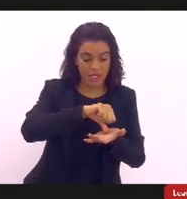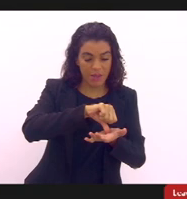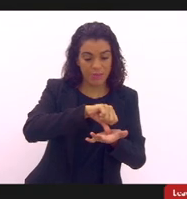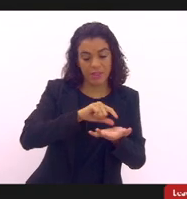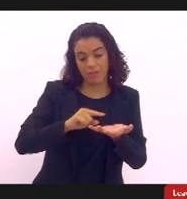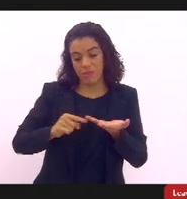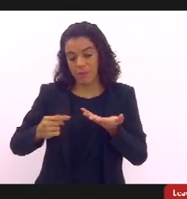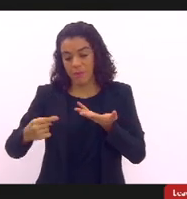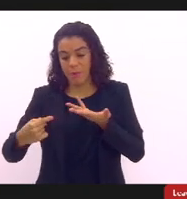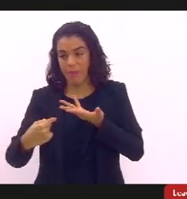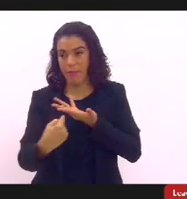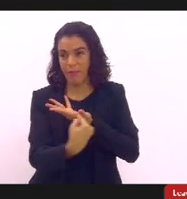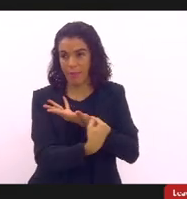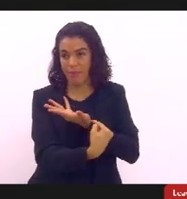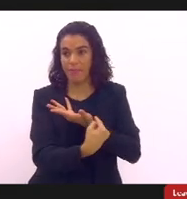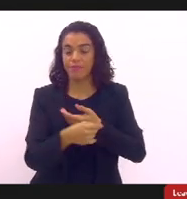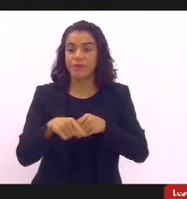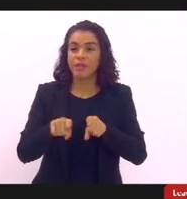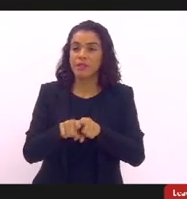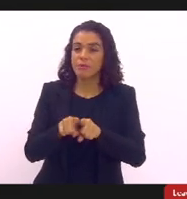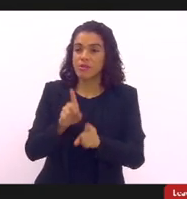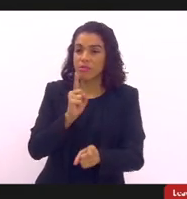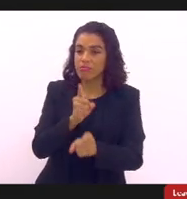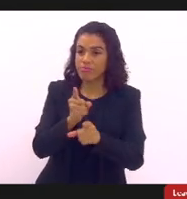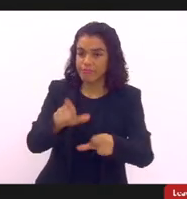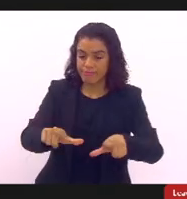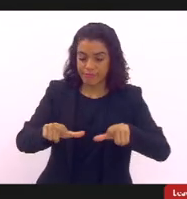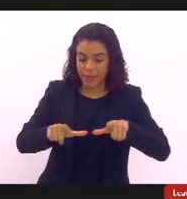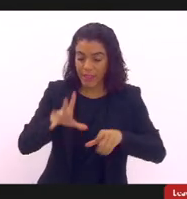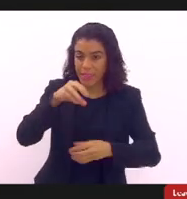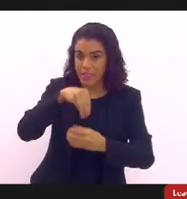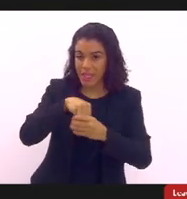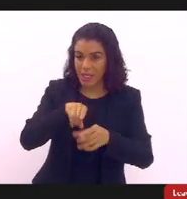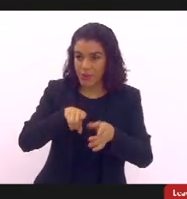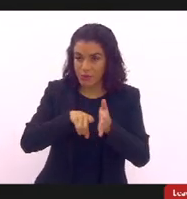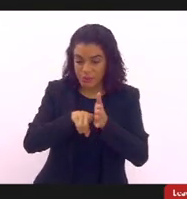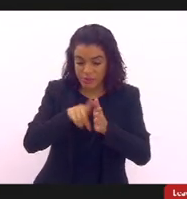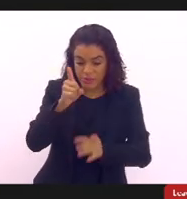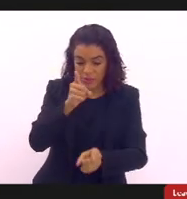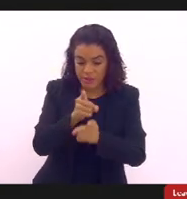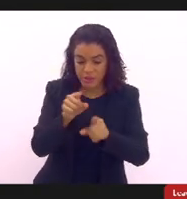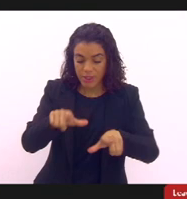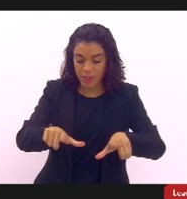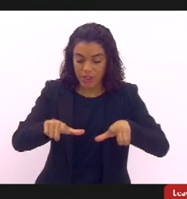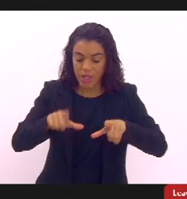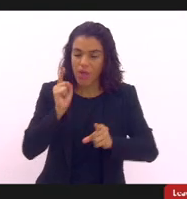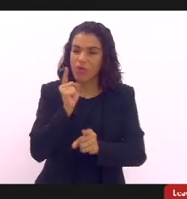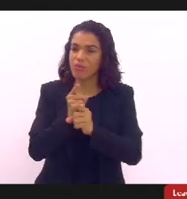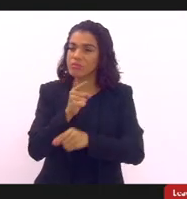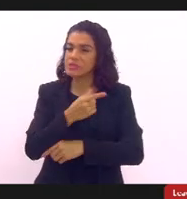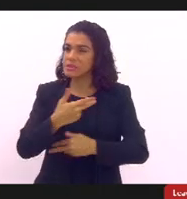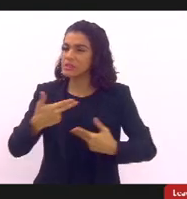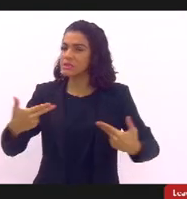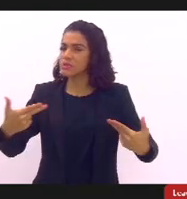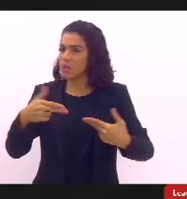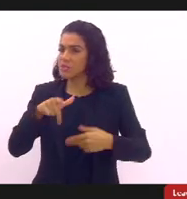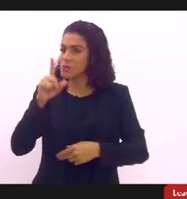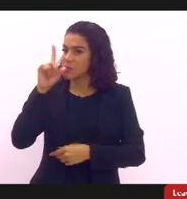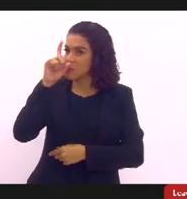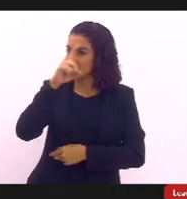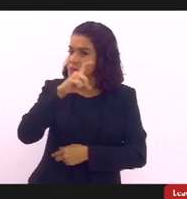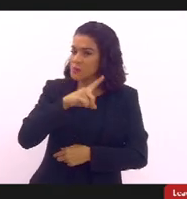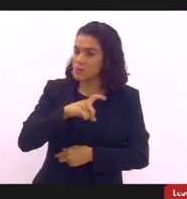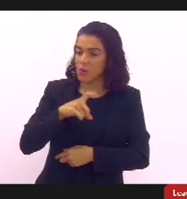do sistema prisional, e que fizeram um diagnóstico. Dentro desse diagnóstico, identificaram algumas situações bastante críticas, né? Como